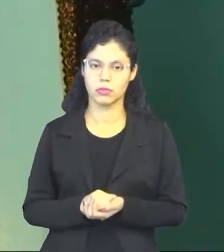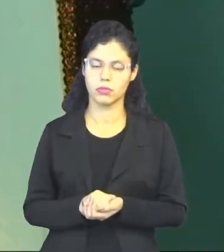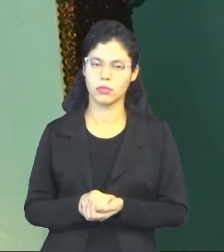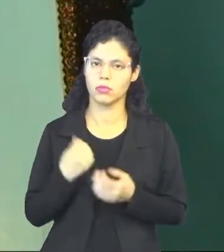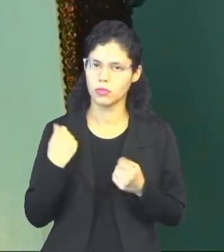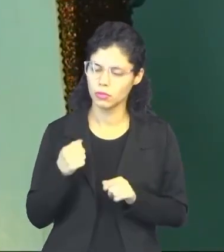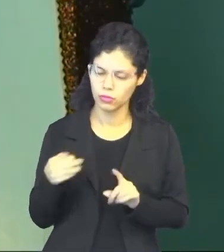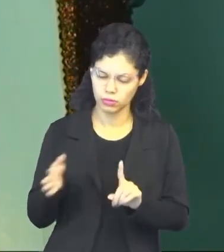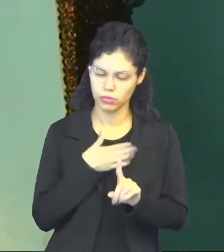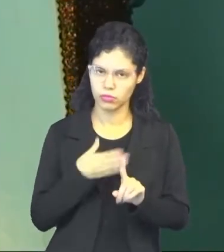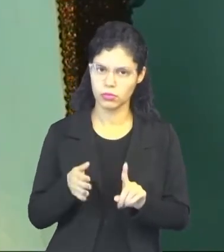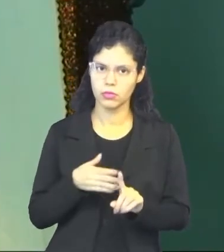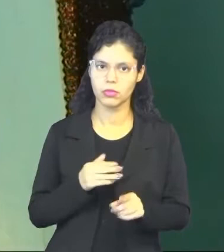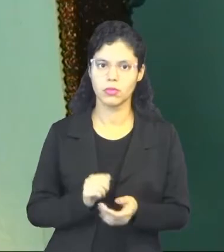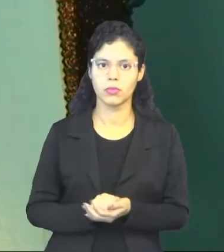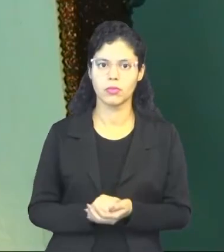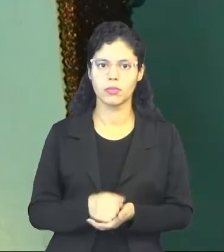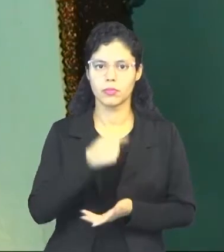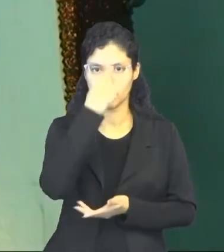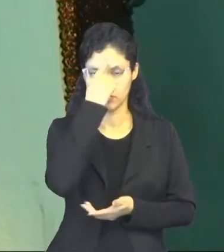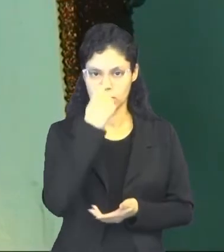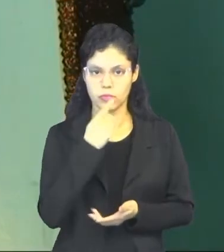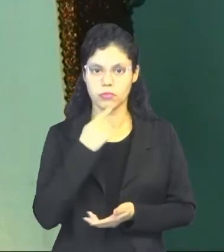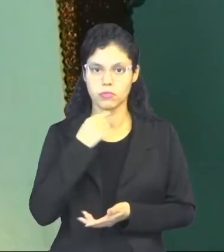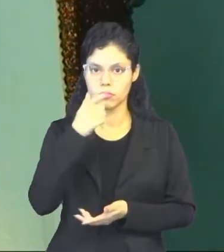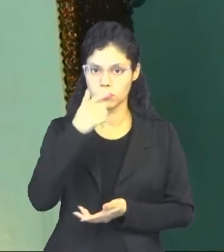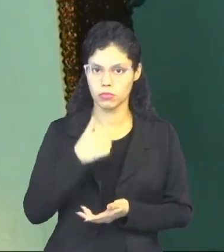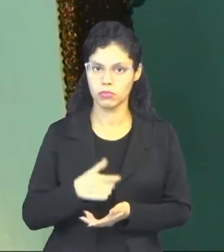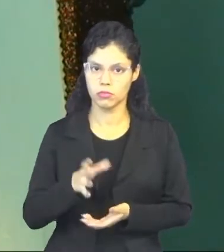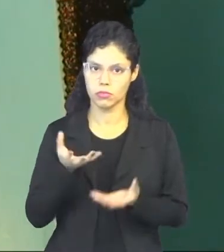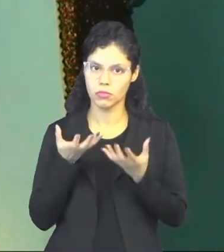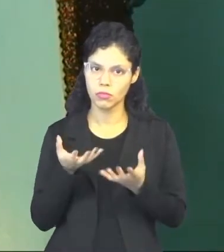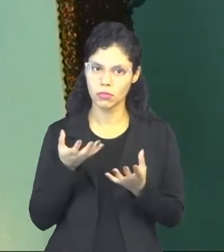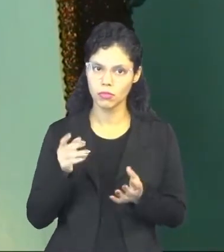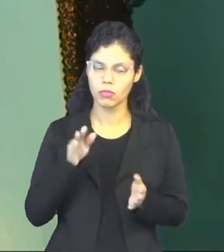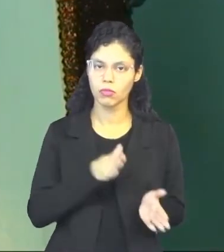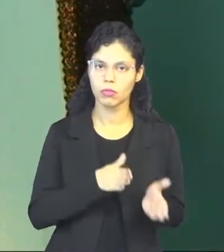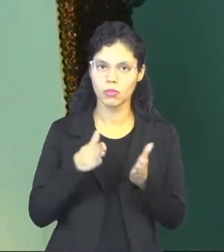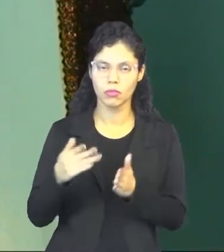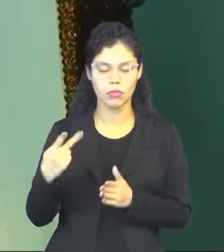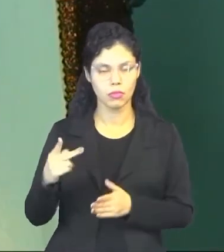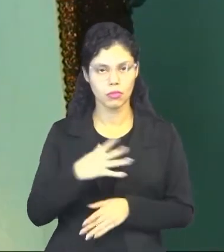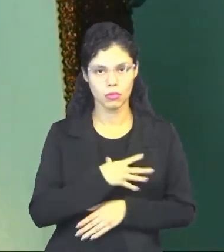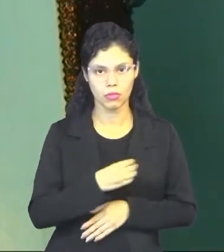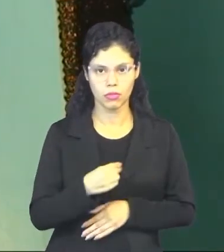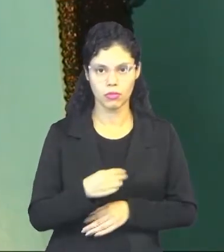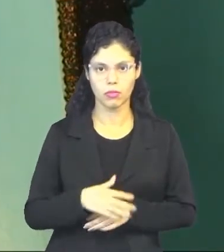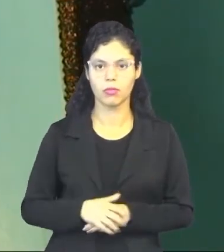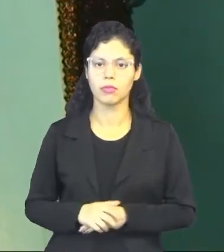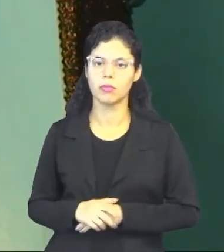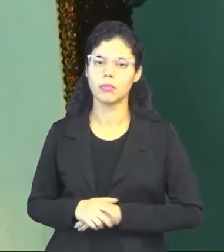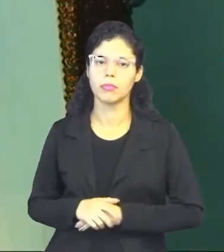Que ele merecia uma surra, tá? E que imagem de si mesmo ele quer passar para o filho?